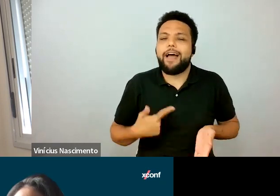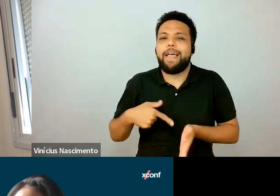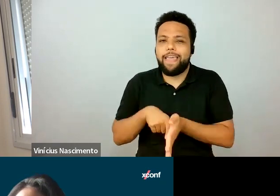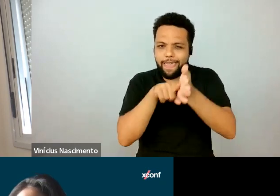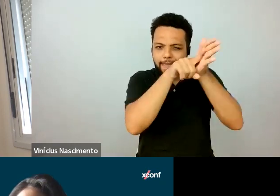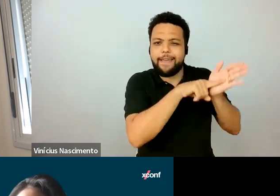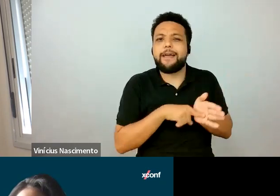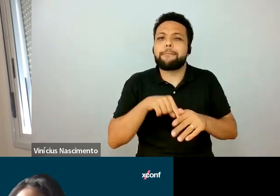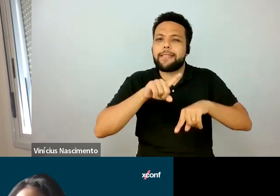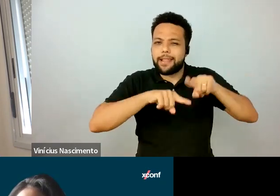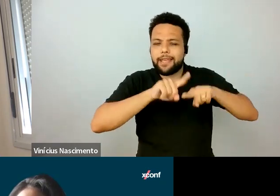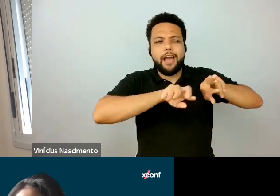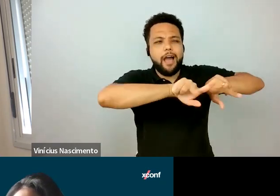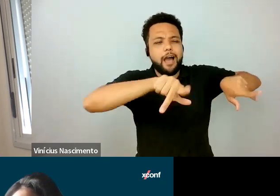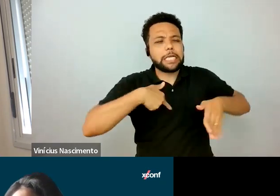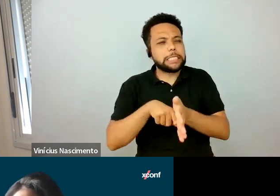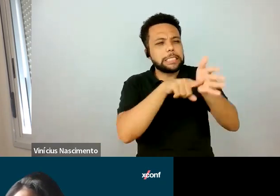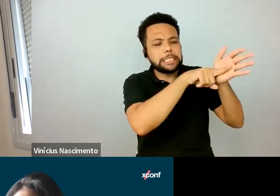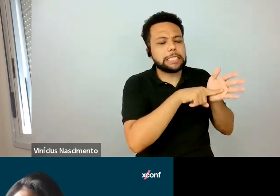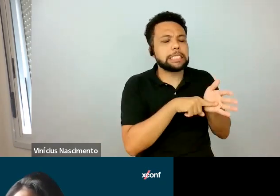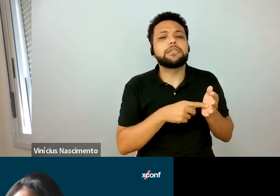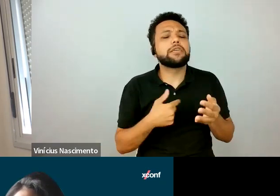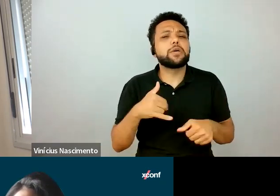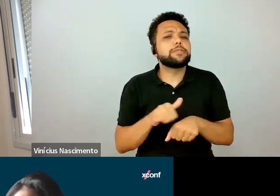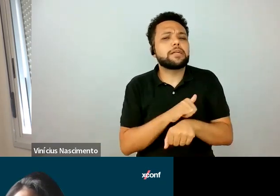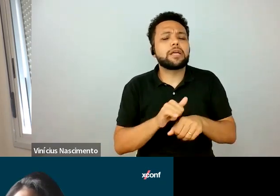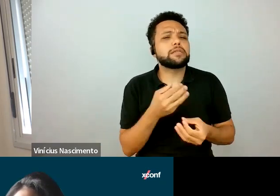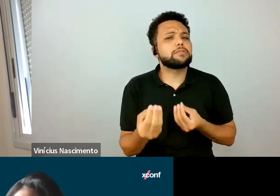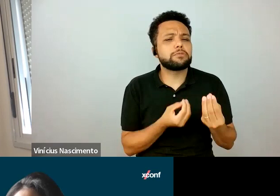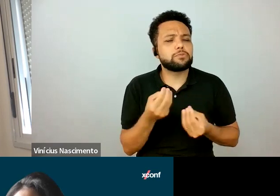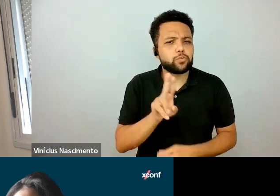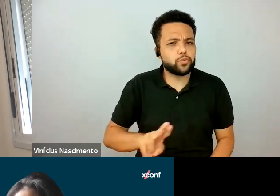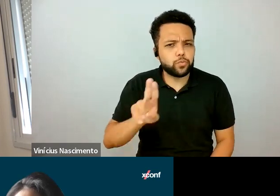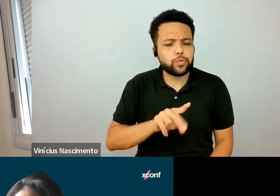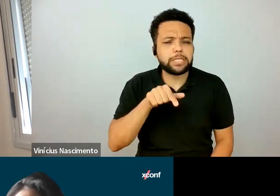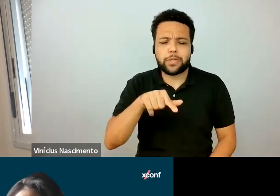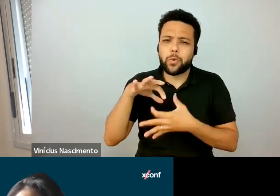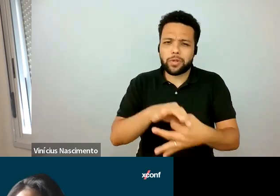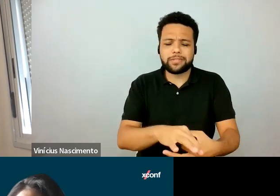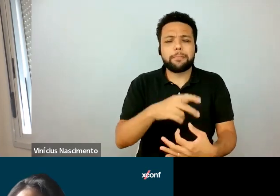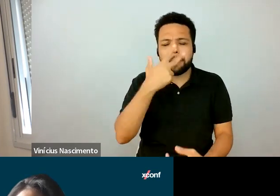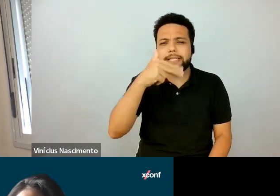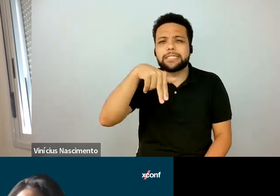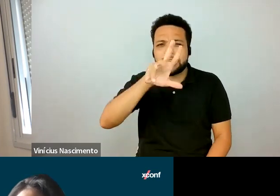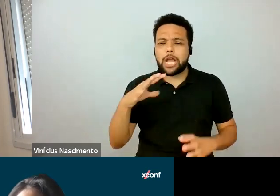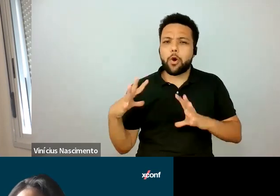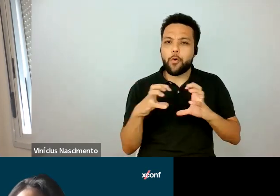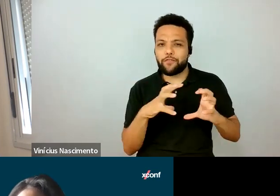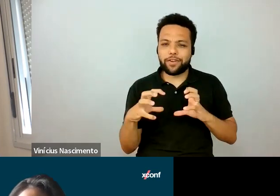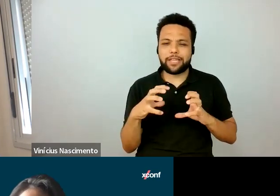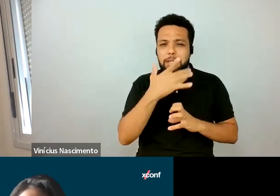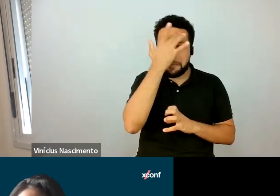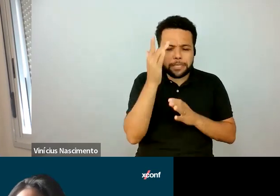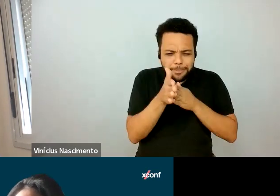isso. A tática que eu uso, tá, para lidar com essas situações que eu chamo que é uma situação de conflito, às vezes tu acha que um